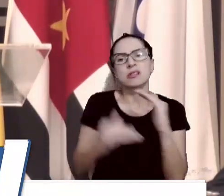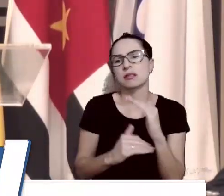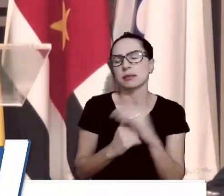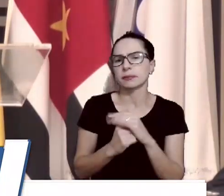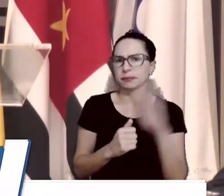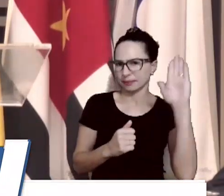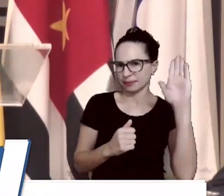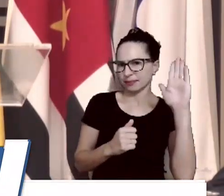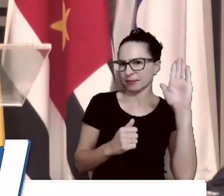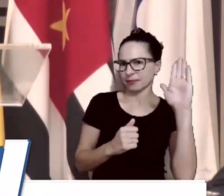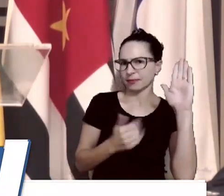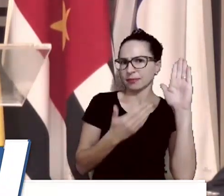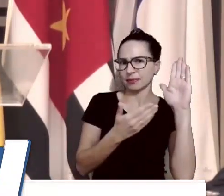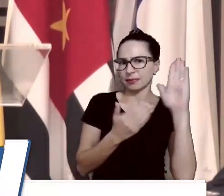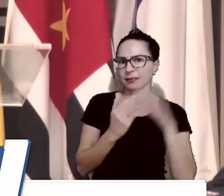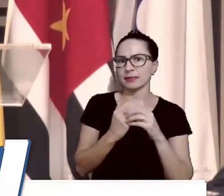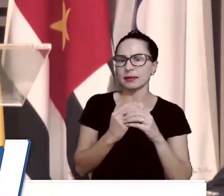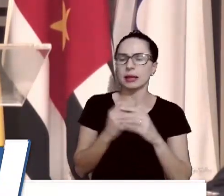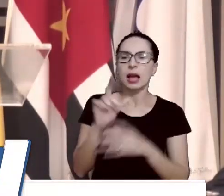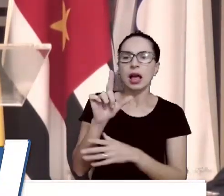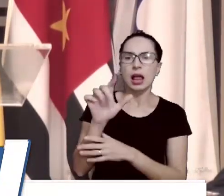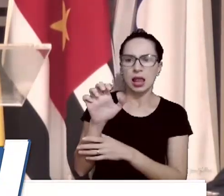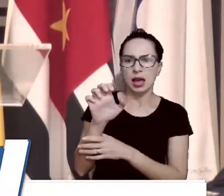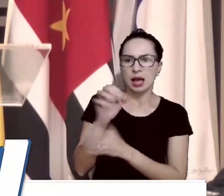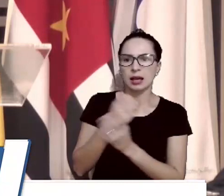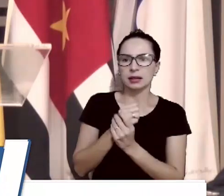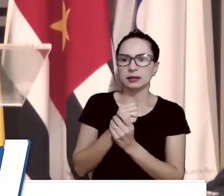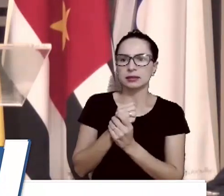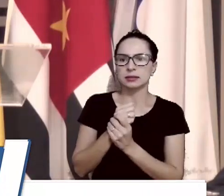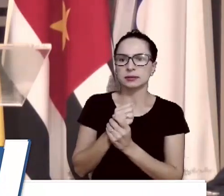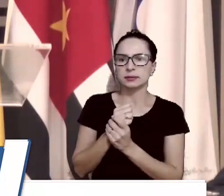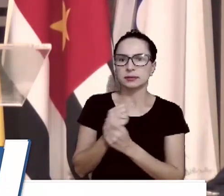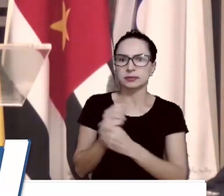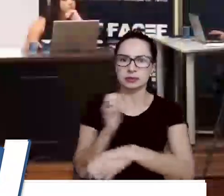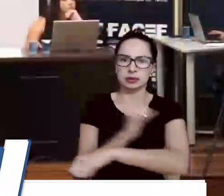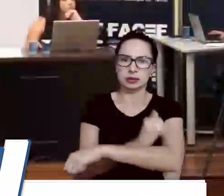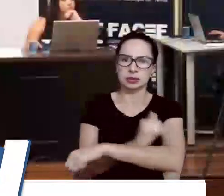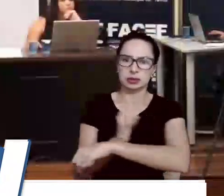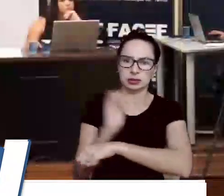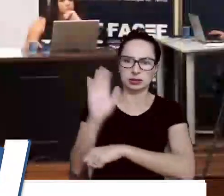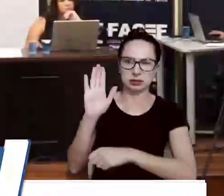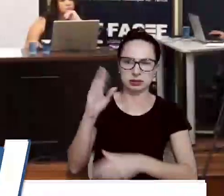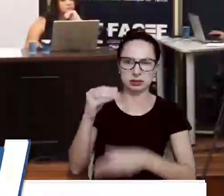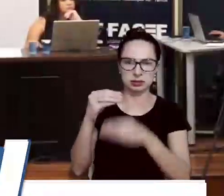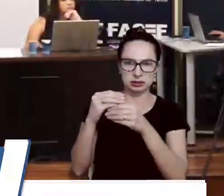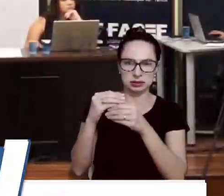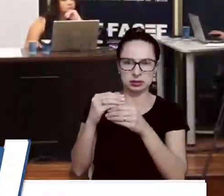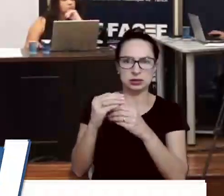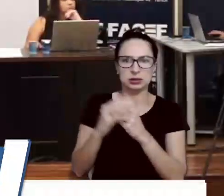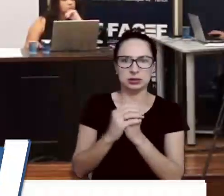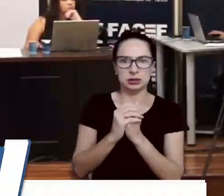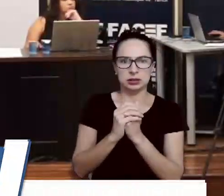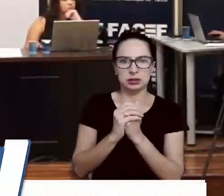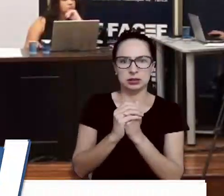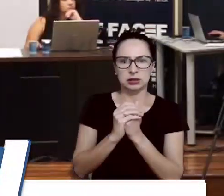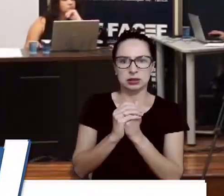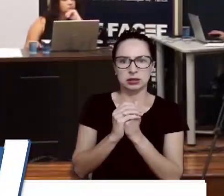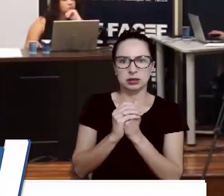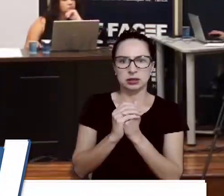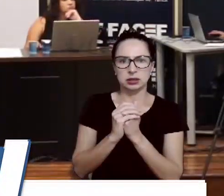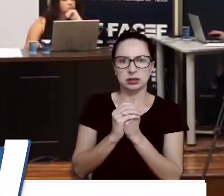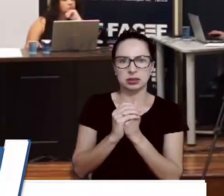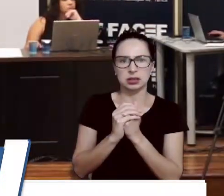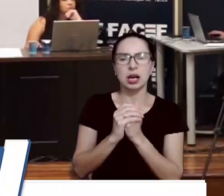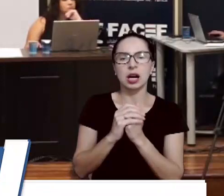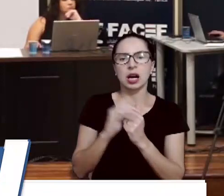favor. Olê, o Hilton vai fazer uma parte, você permite ele fazer uma parte? Mas vai pausar meu tempo? Depois Então,